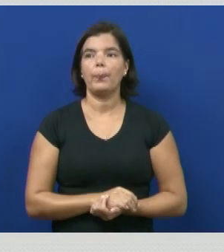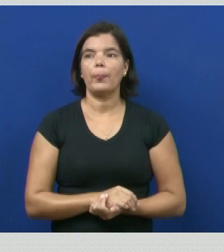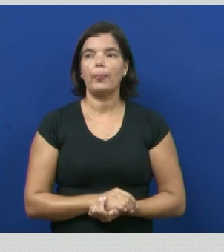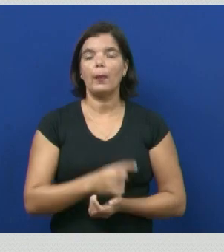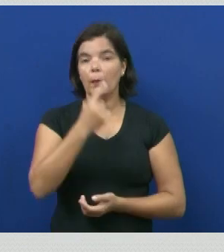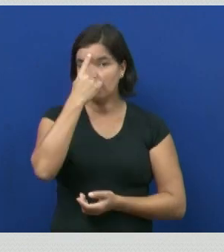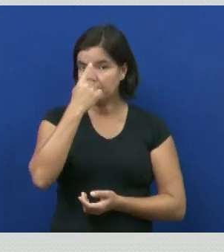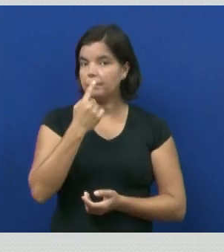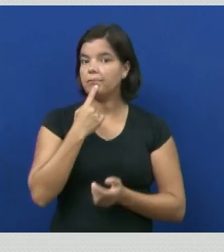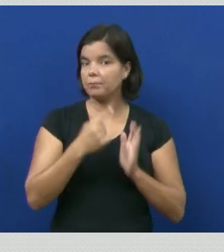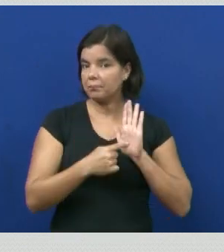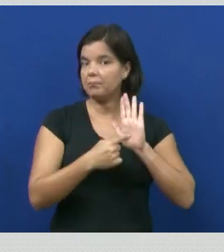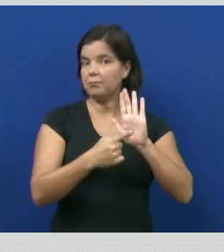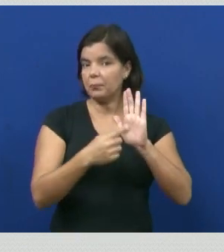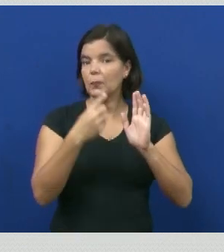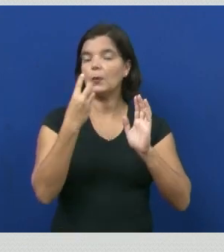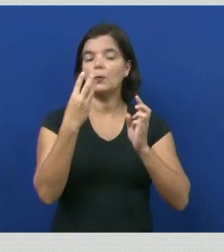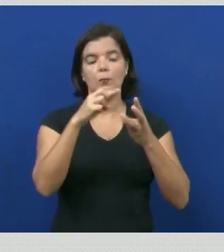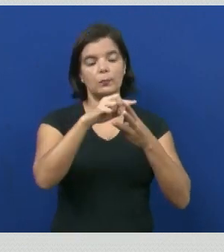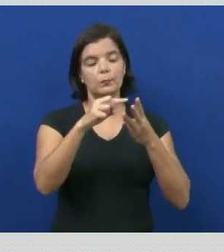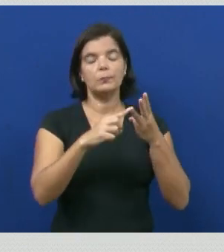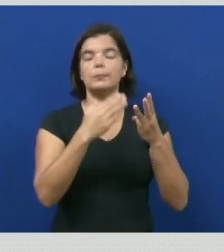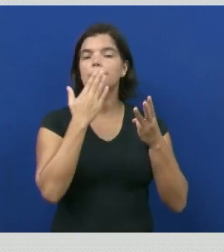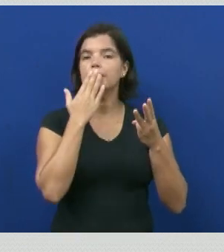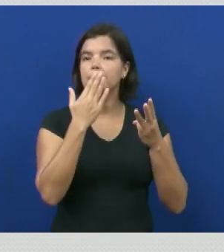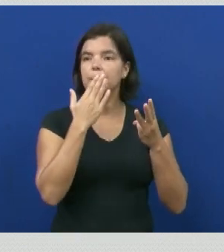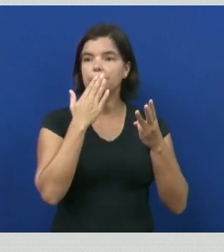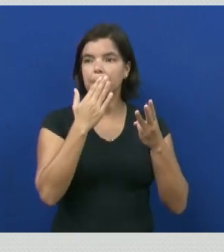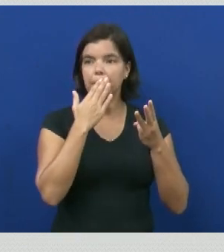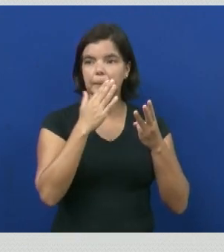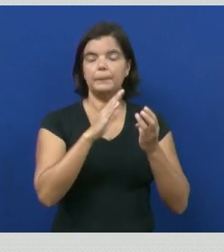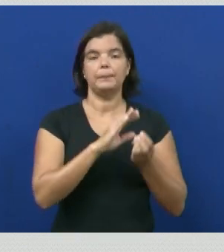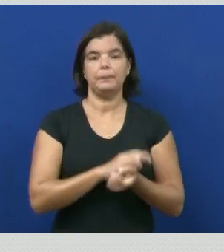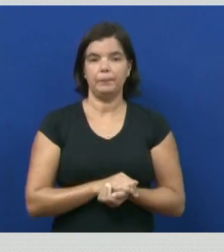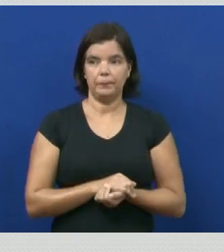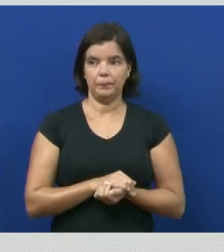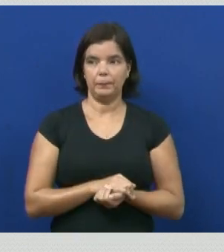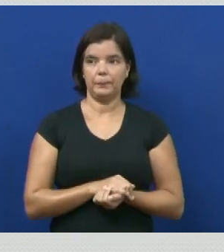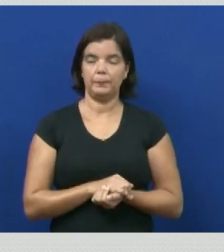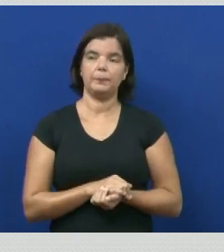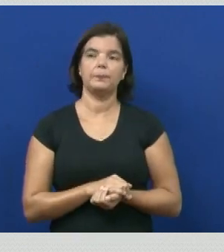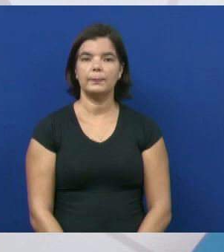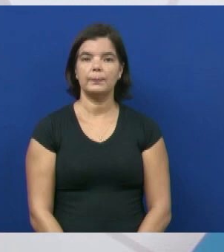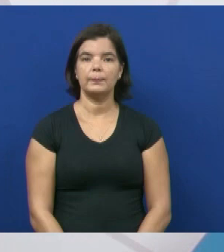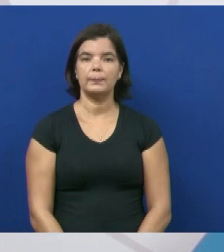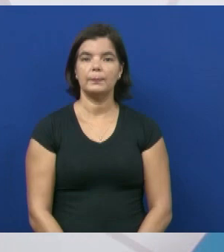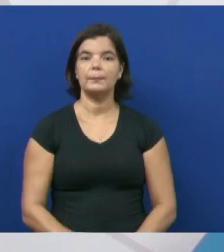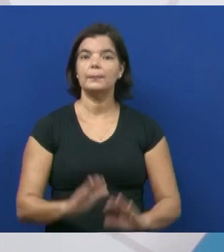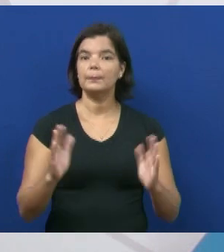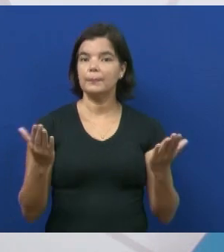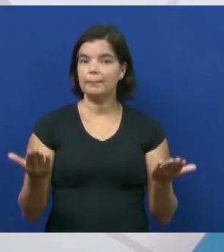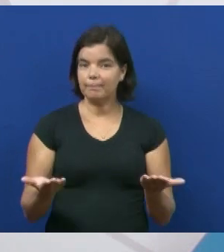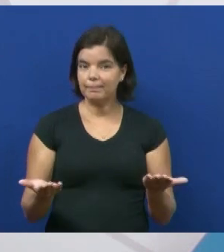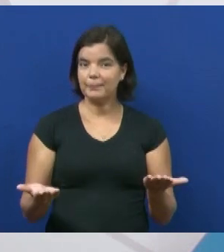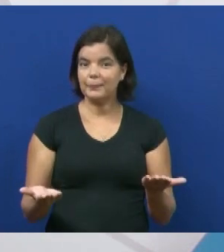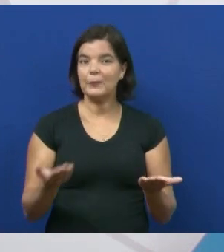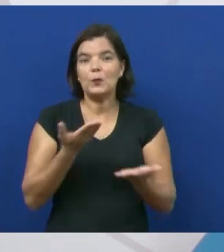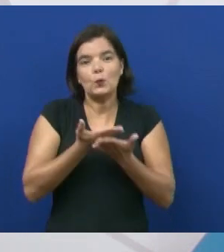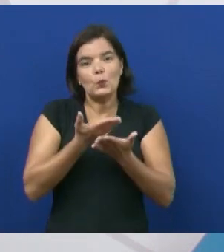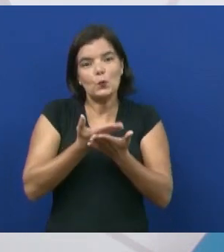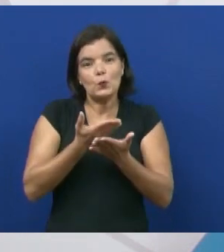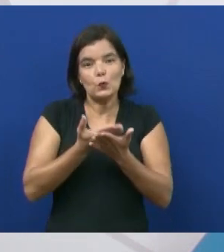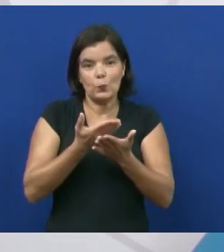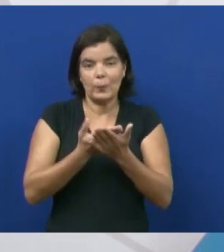Na imagem a seguir, nós vemos os 3 tipos: acutângulo, retângulo e obtusângulo. Até o momento aqui, nós